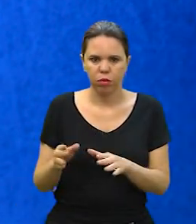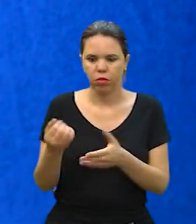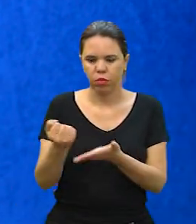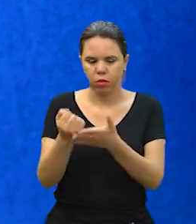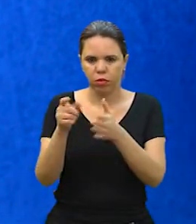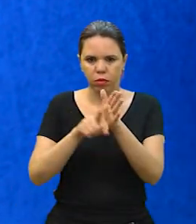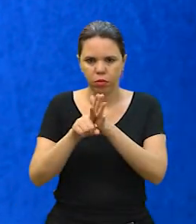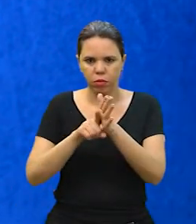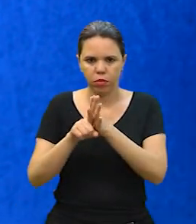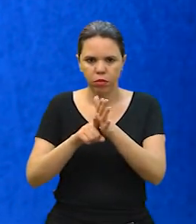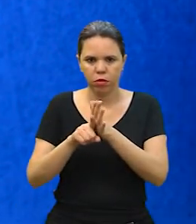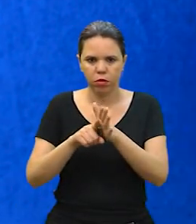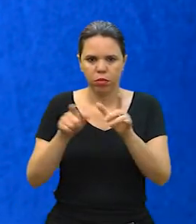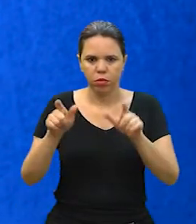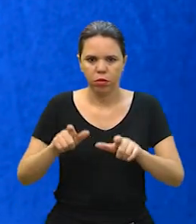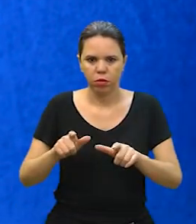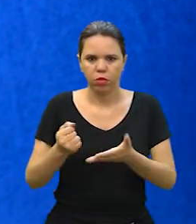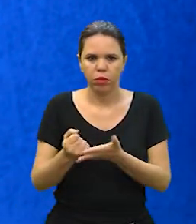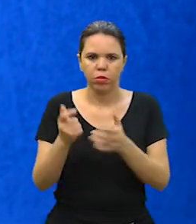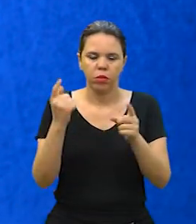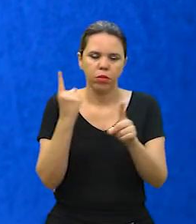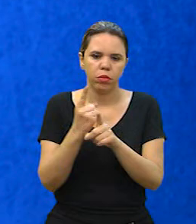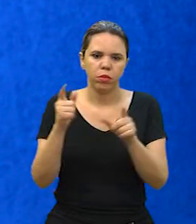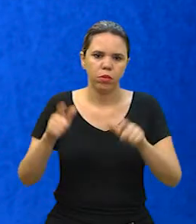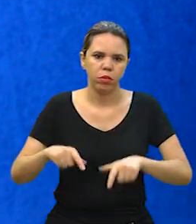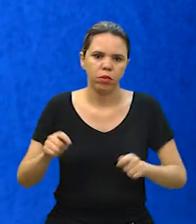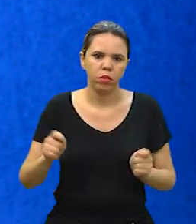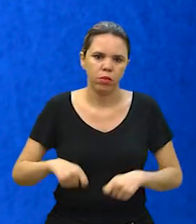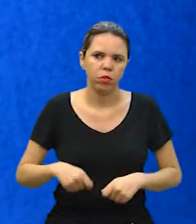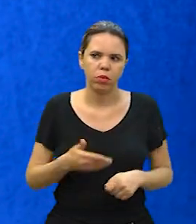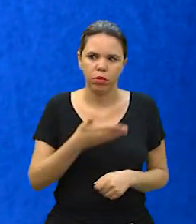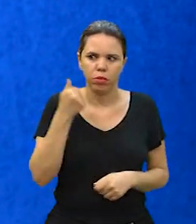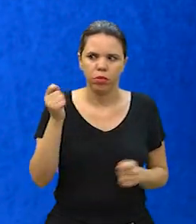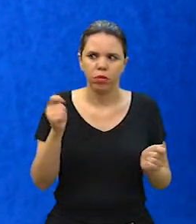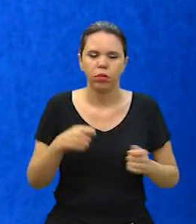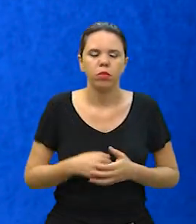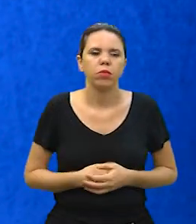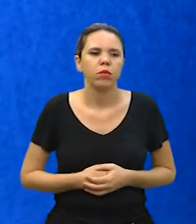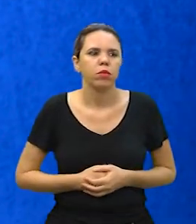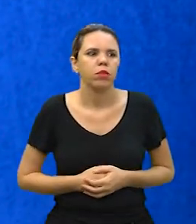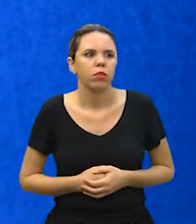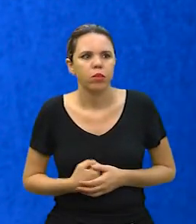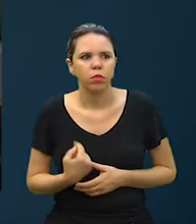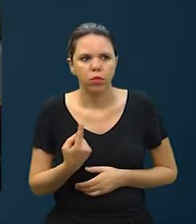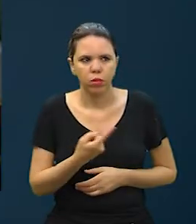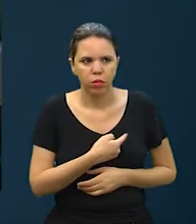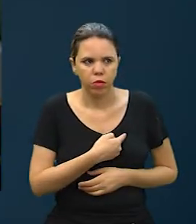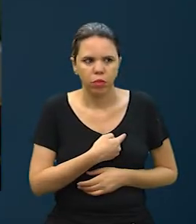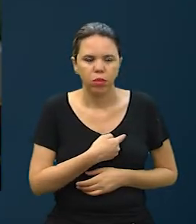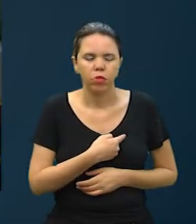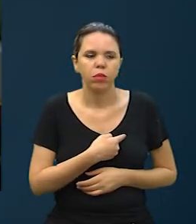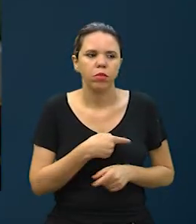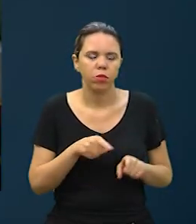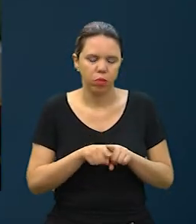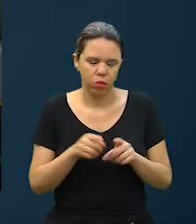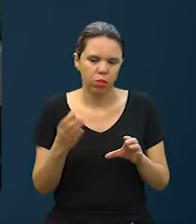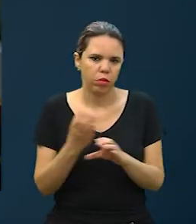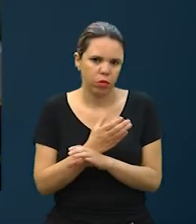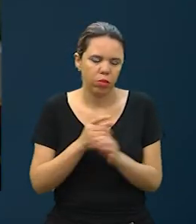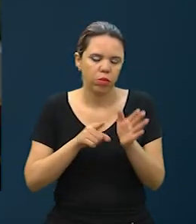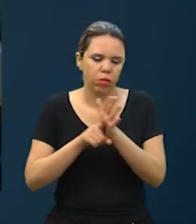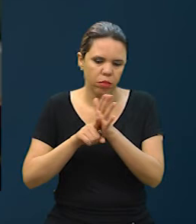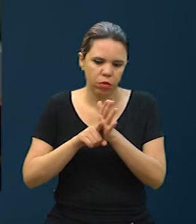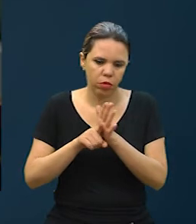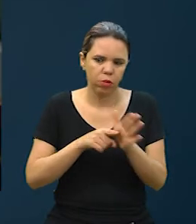dão algum tipo de consultoria para que ele encontre um ponto que seja o melhor possível? Não, nós somos uma franqueadora